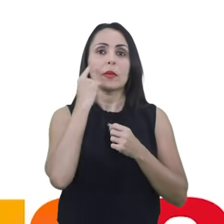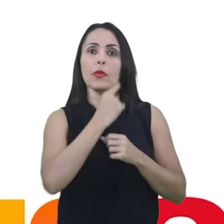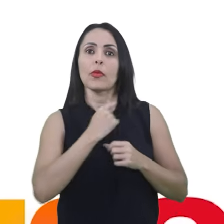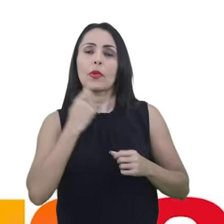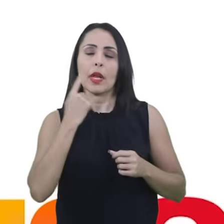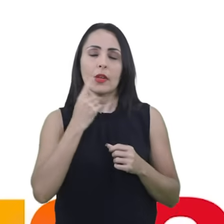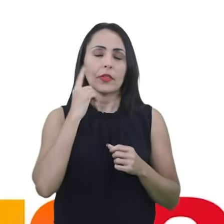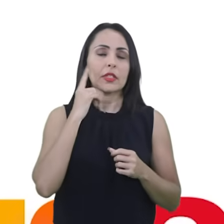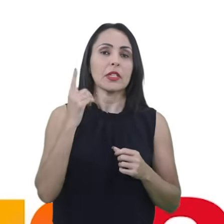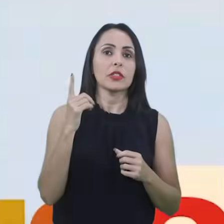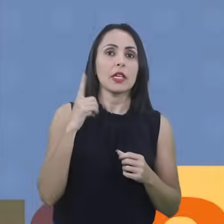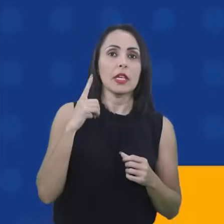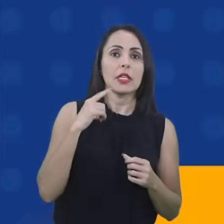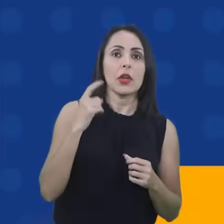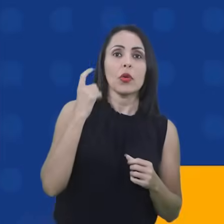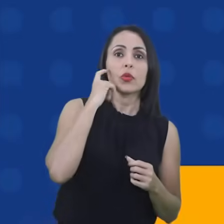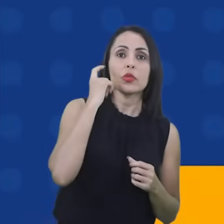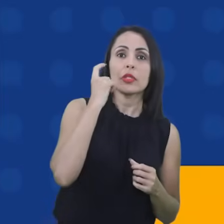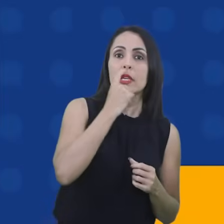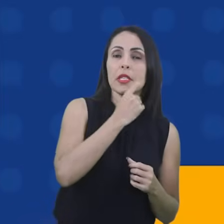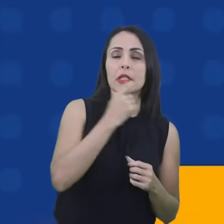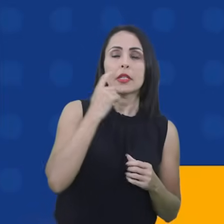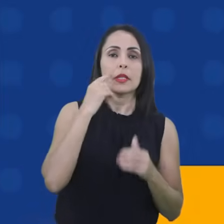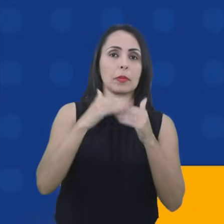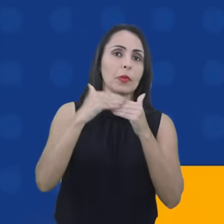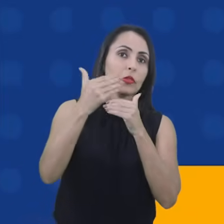aí os dentes posteriores.